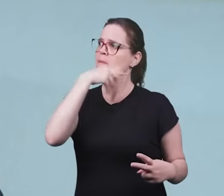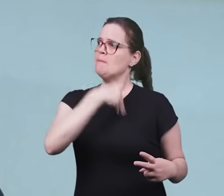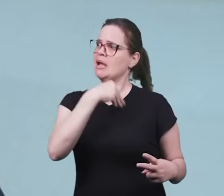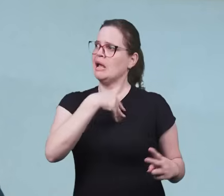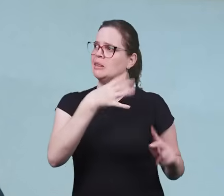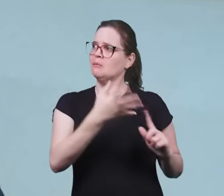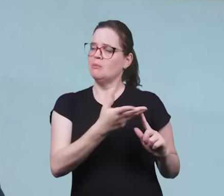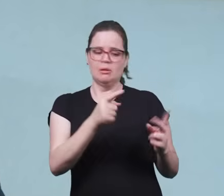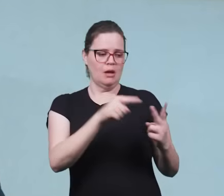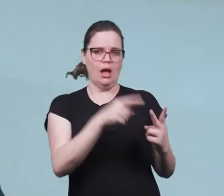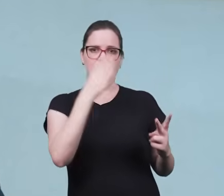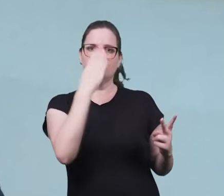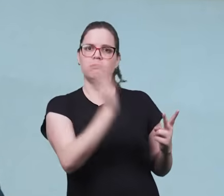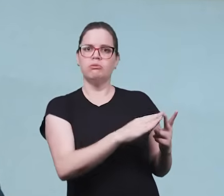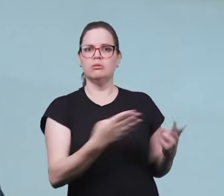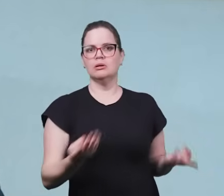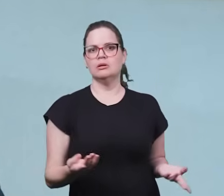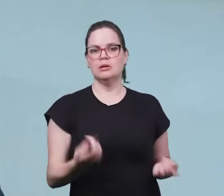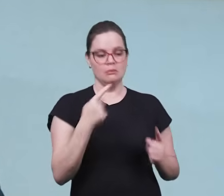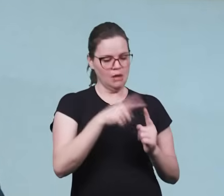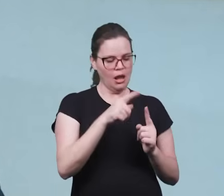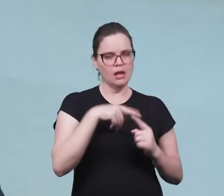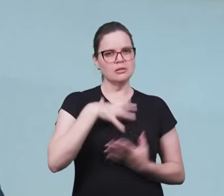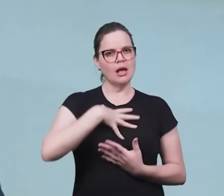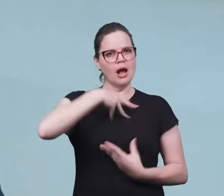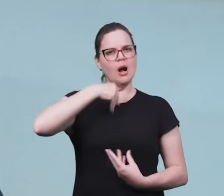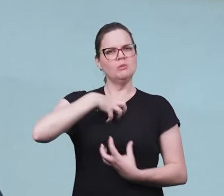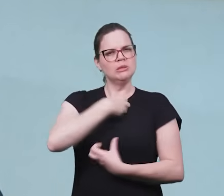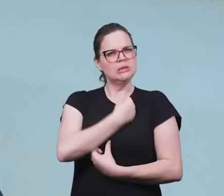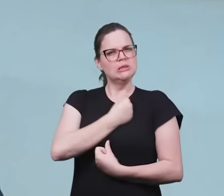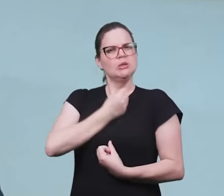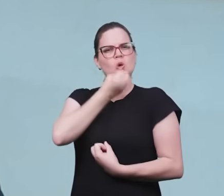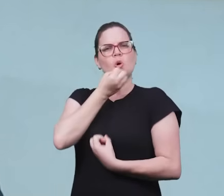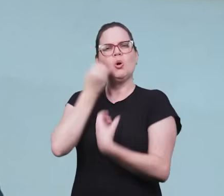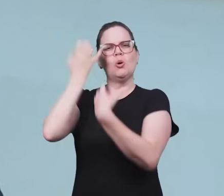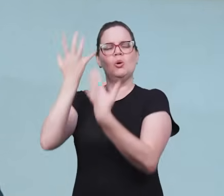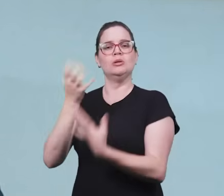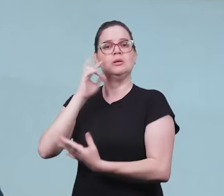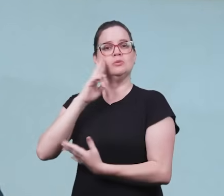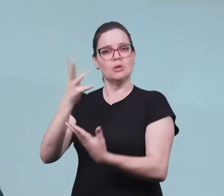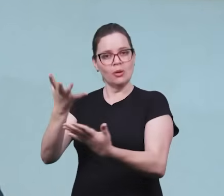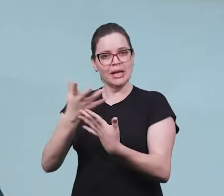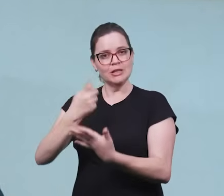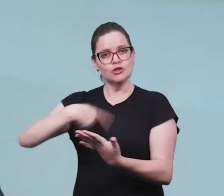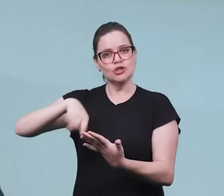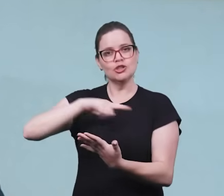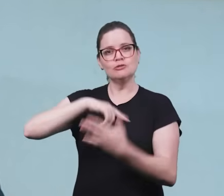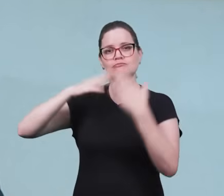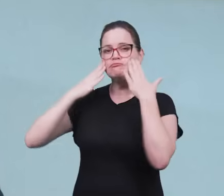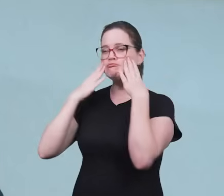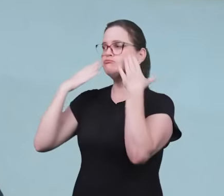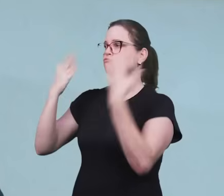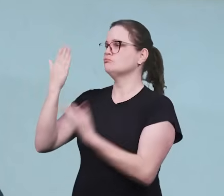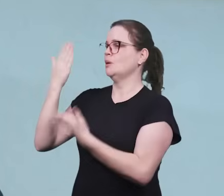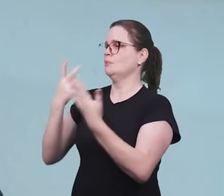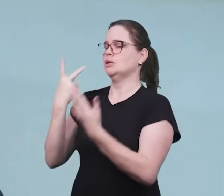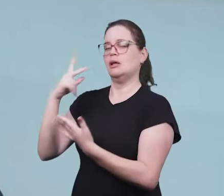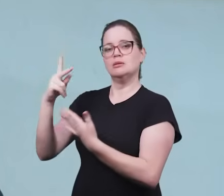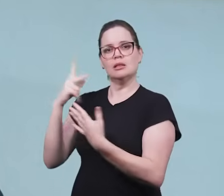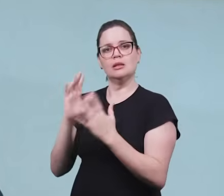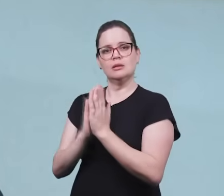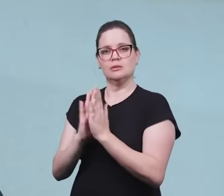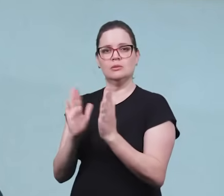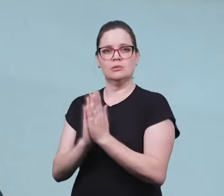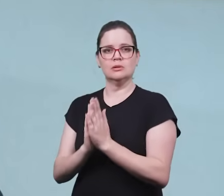alma, é o gemido da alma, né? É a hora de dor, da aflição. Realmente o Senhor quer que quando nós nos apresentemos diante